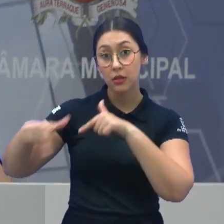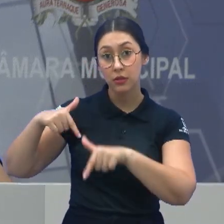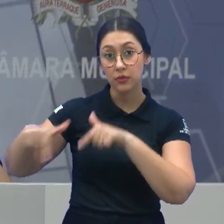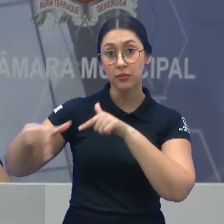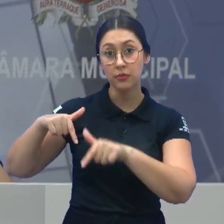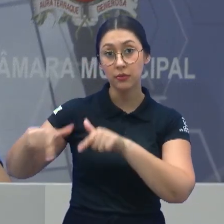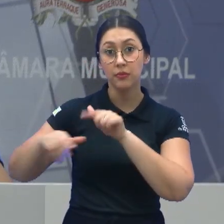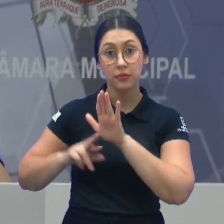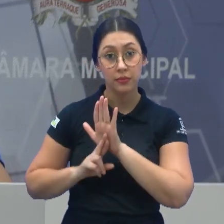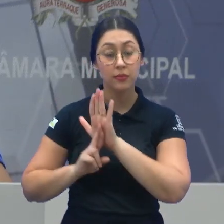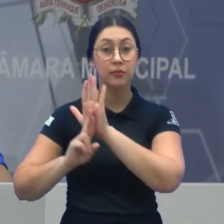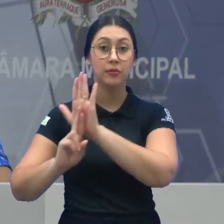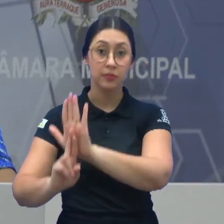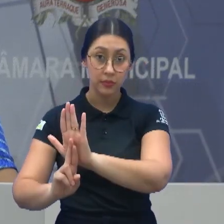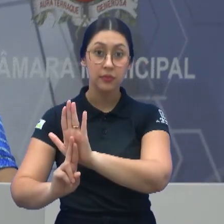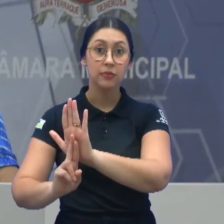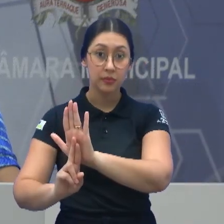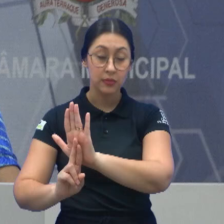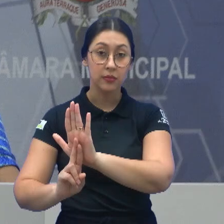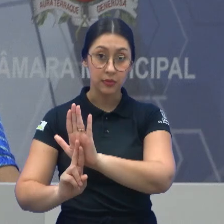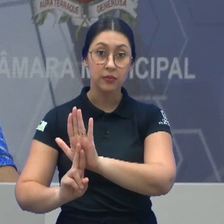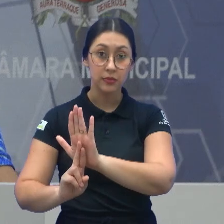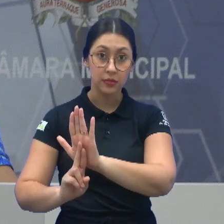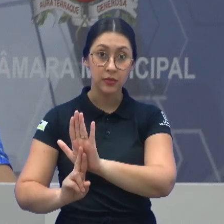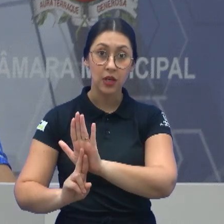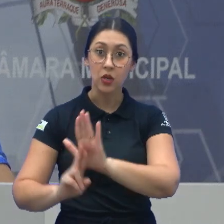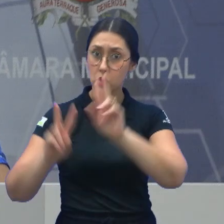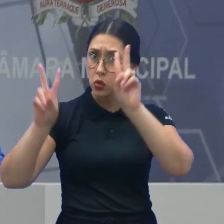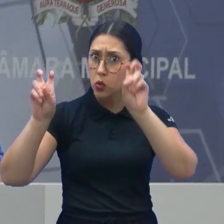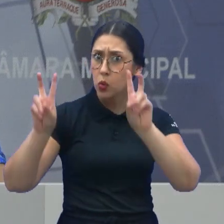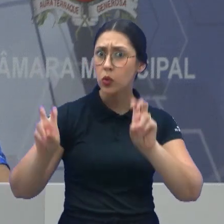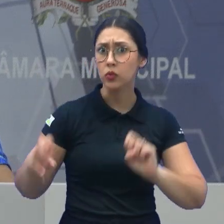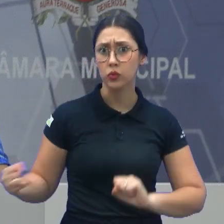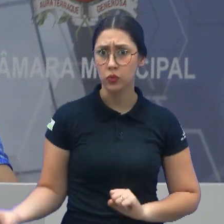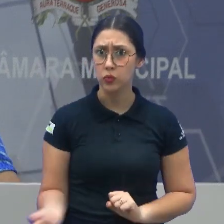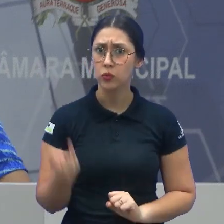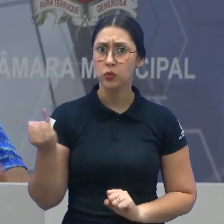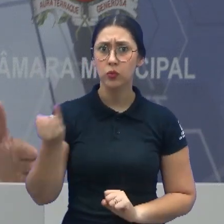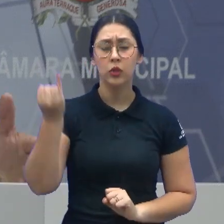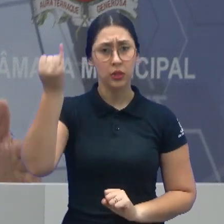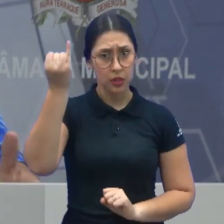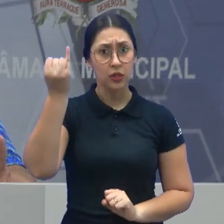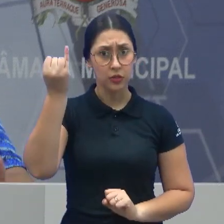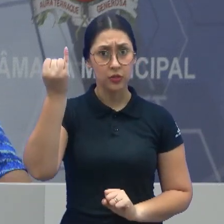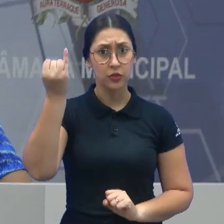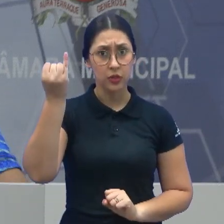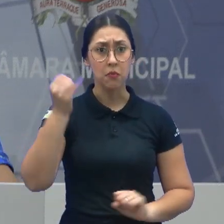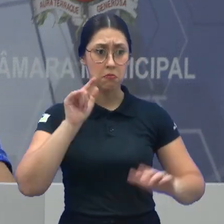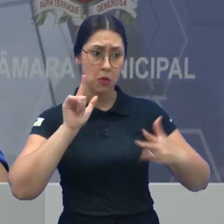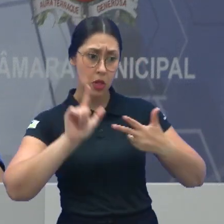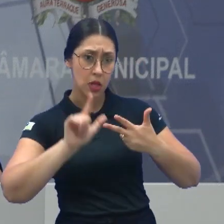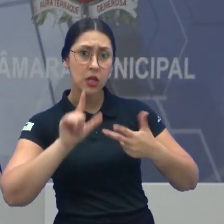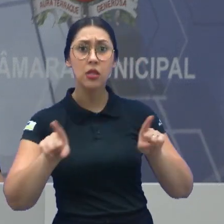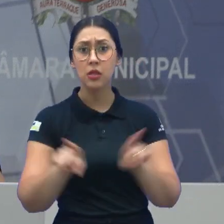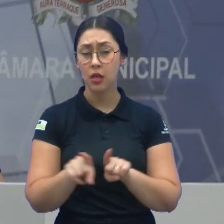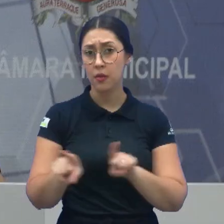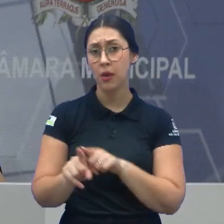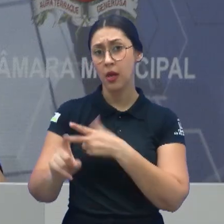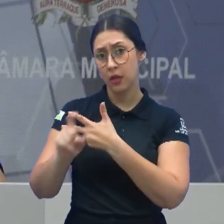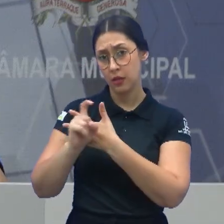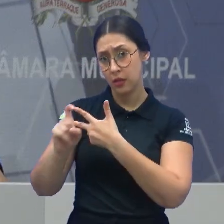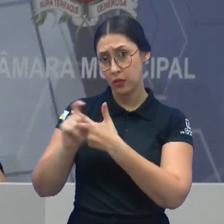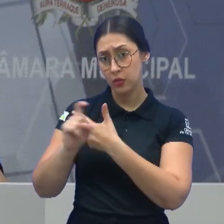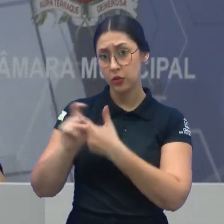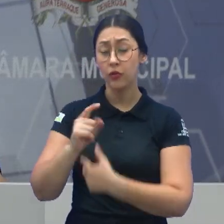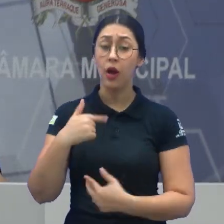o parlamento, levando essas pautas importantes para o legislativo e para o executivo. Quero aqui, mais